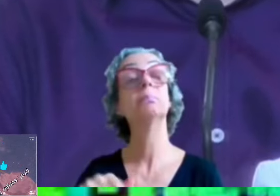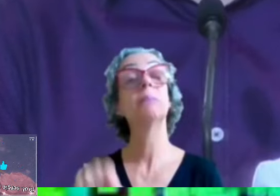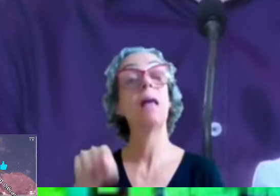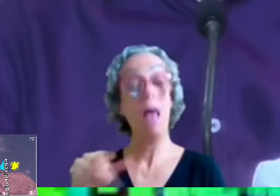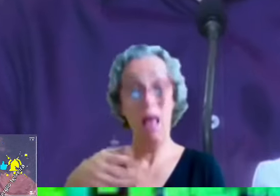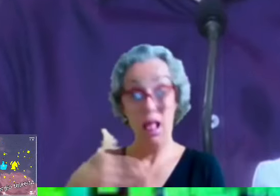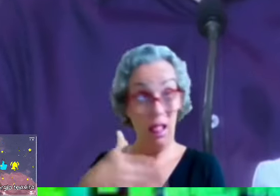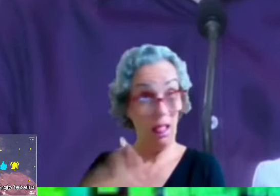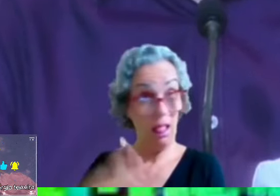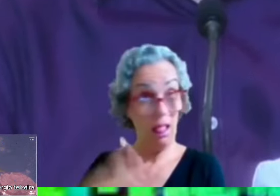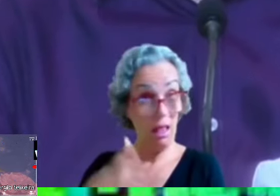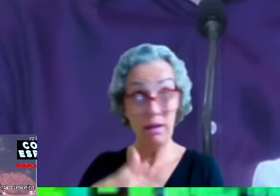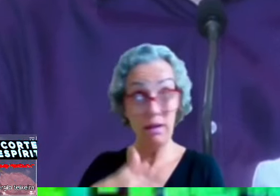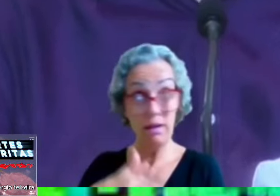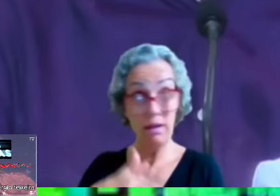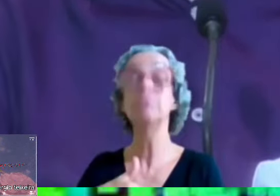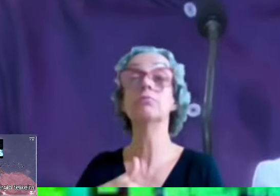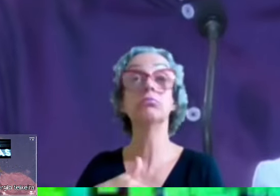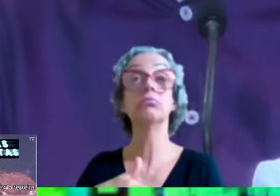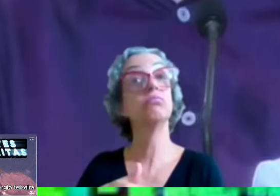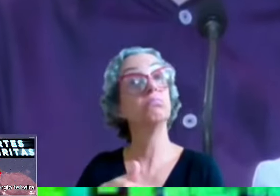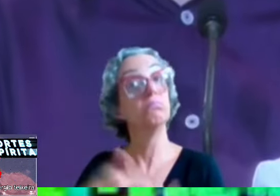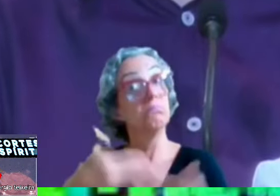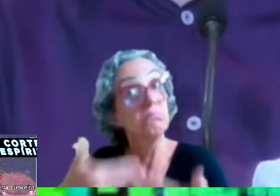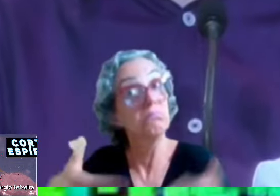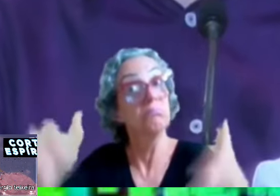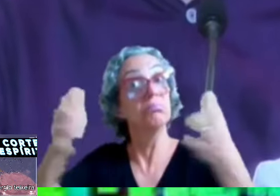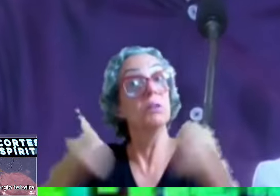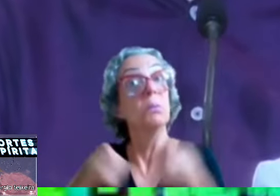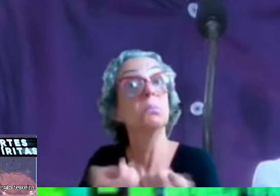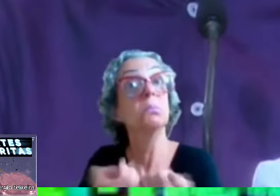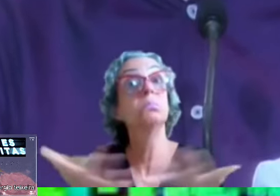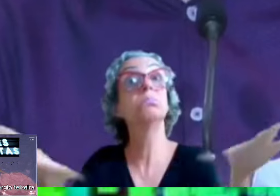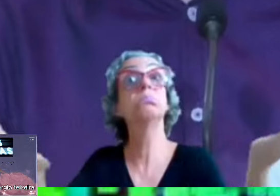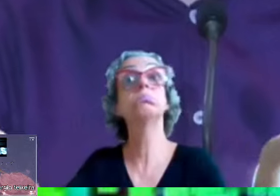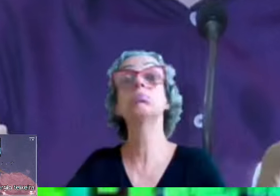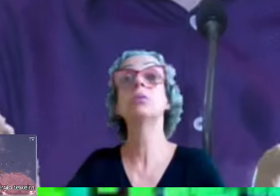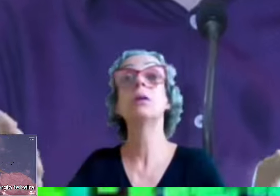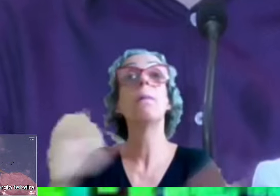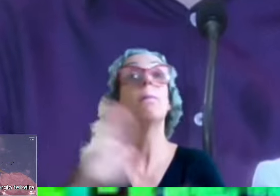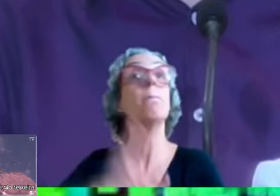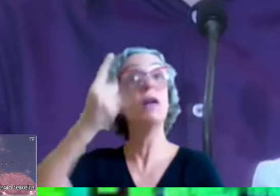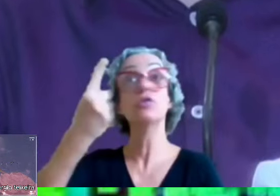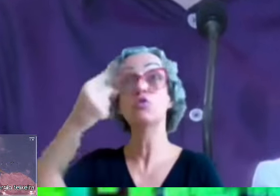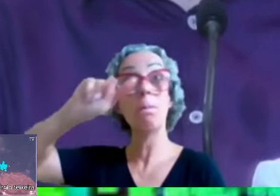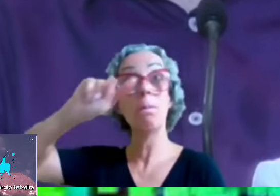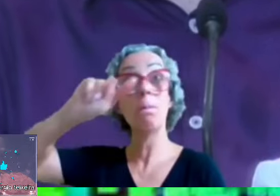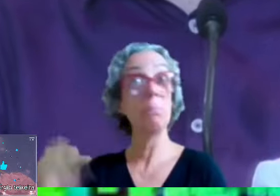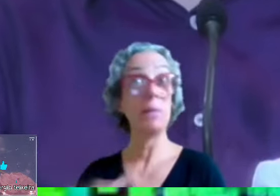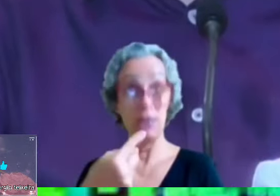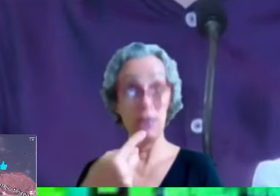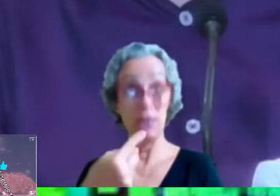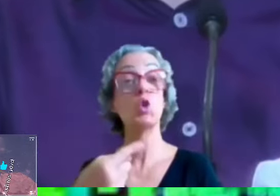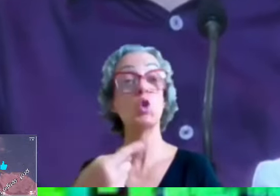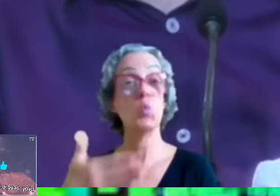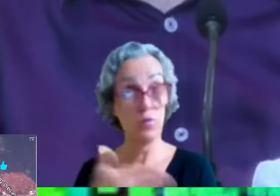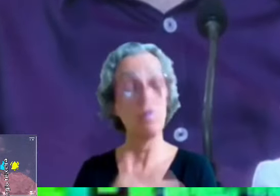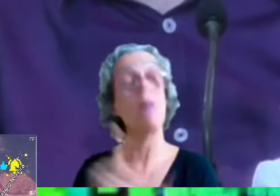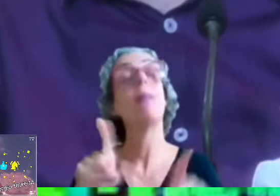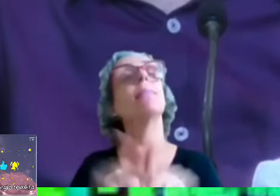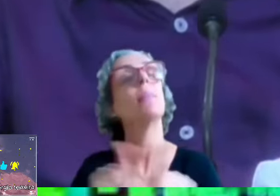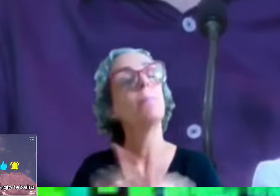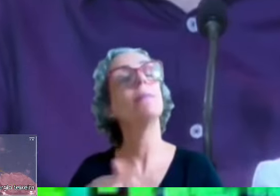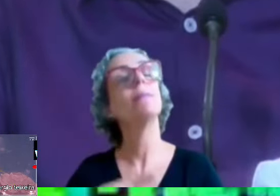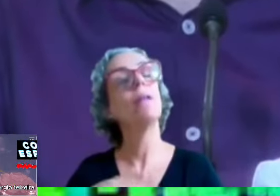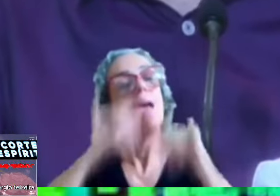exemplares naquele dia. Foi lançada também uma campanha do Evangelho, porque nós estamos